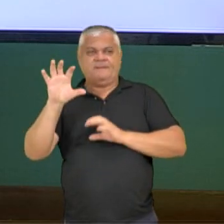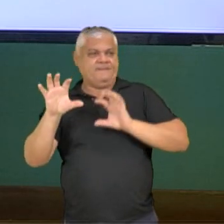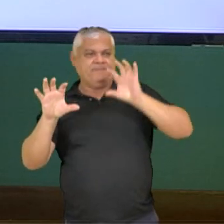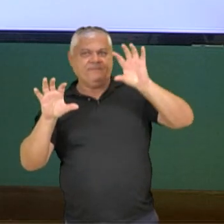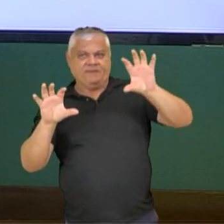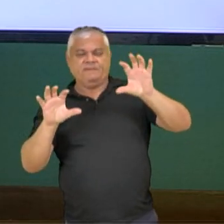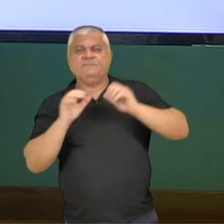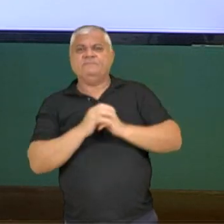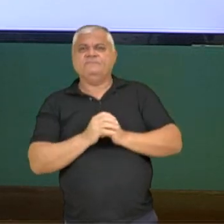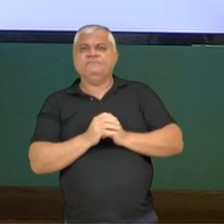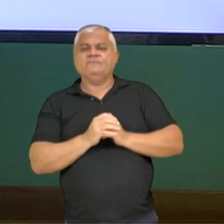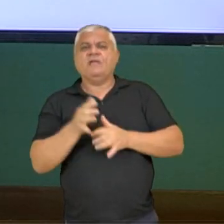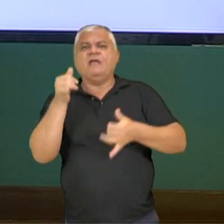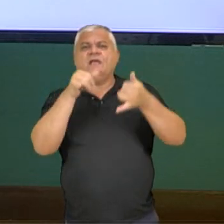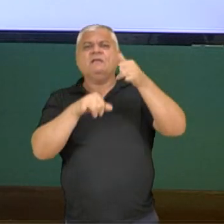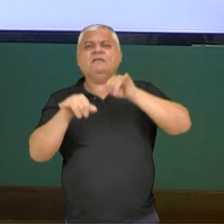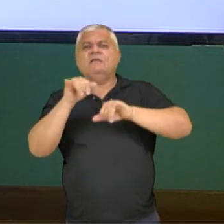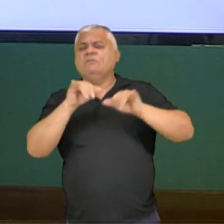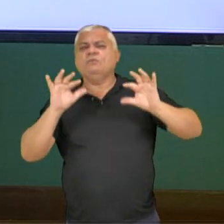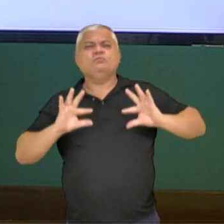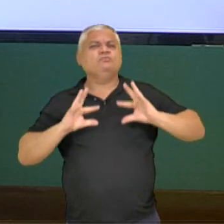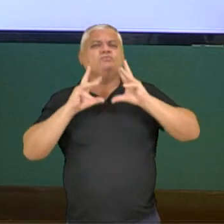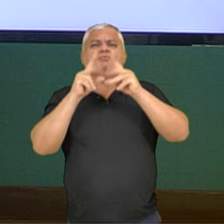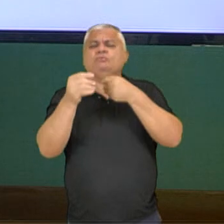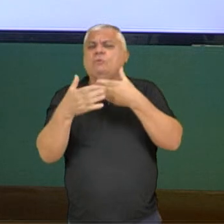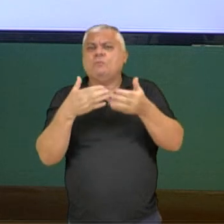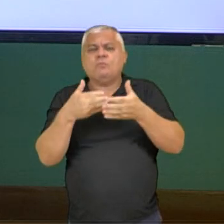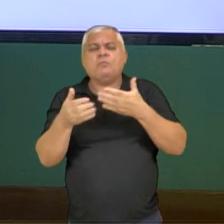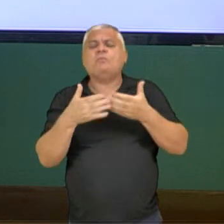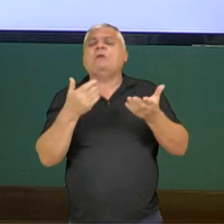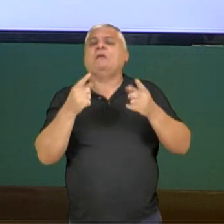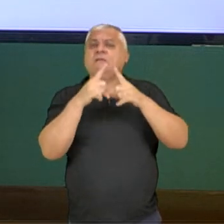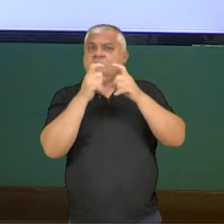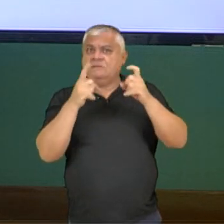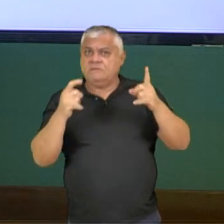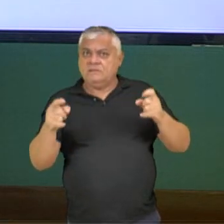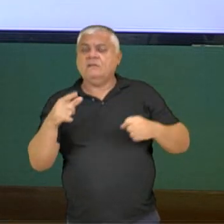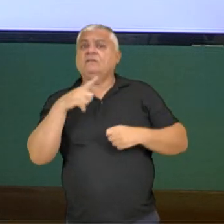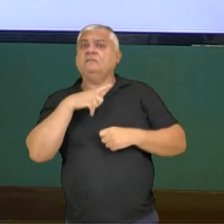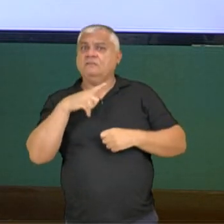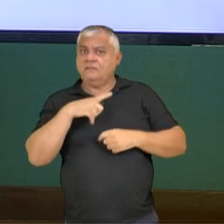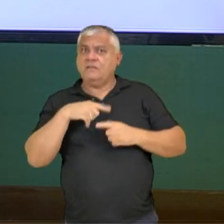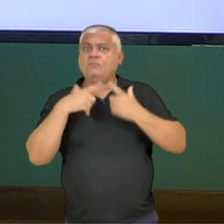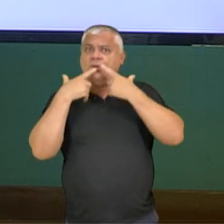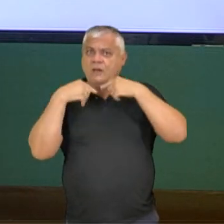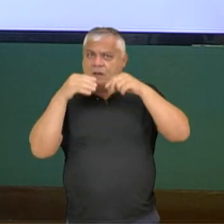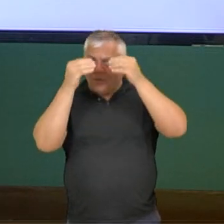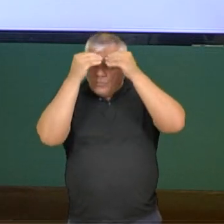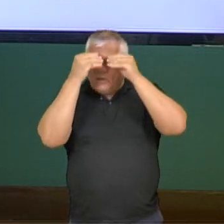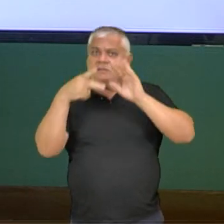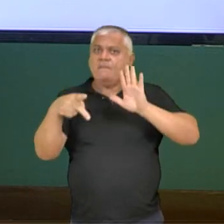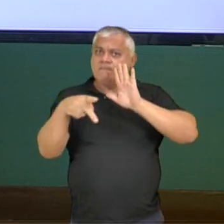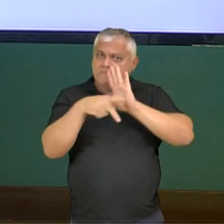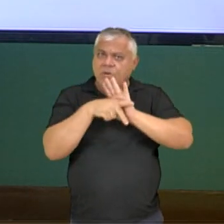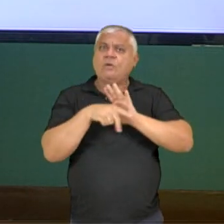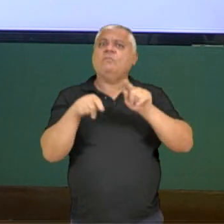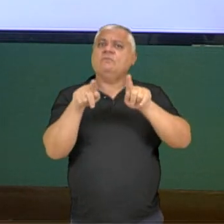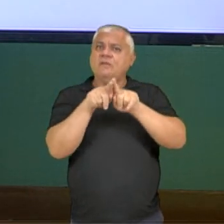simbologias. A química, como toda e qualquer ciência, ela tem uma linguagem e uma